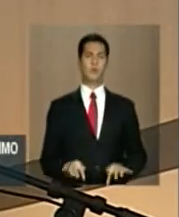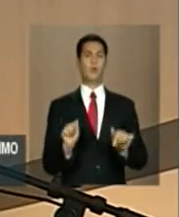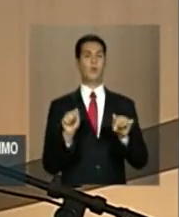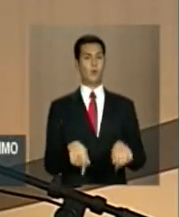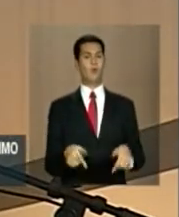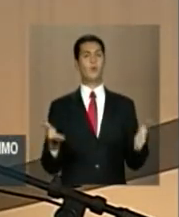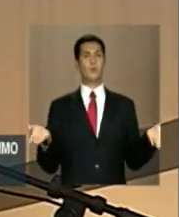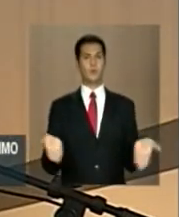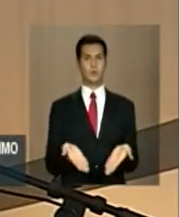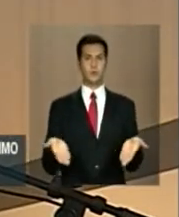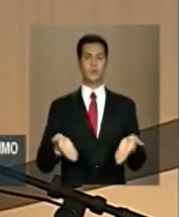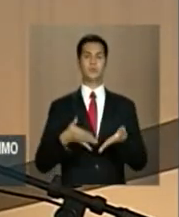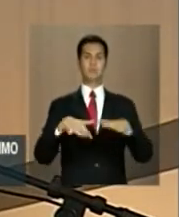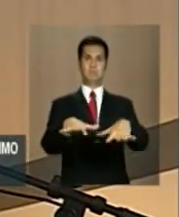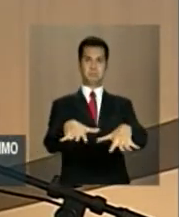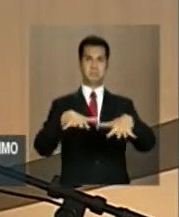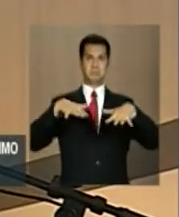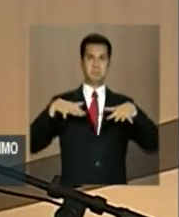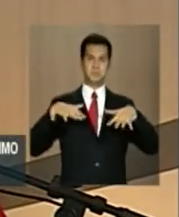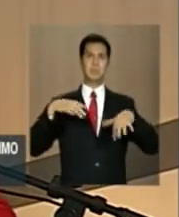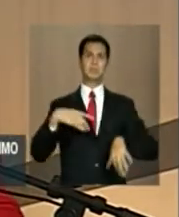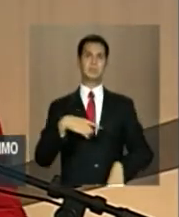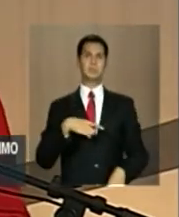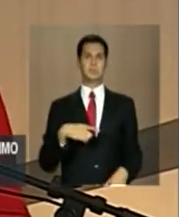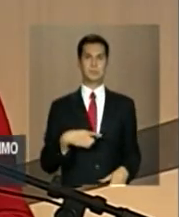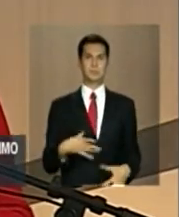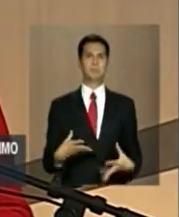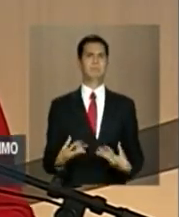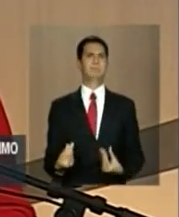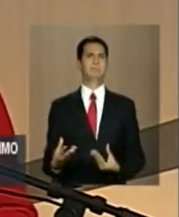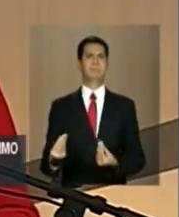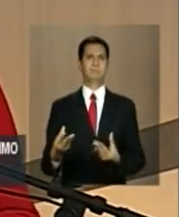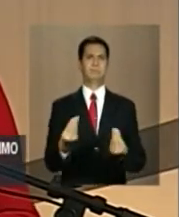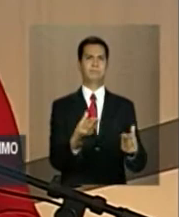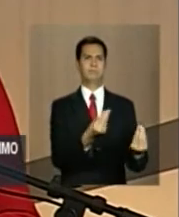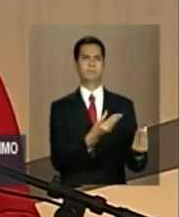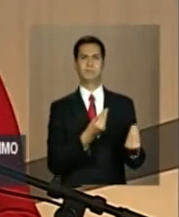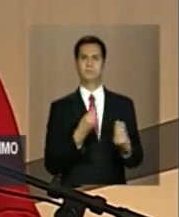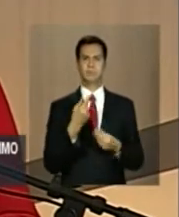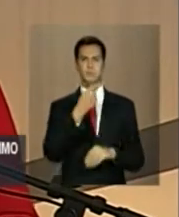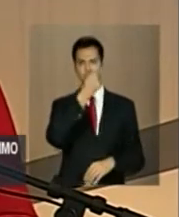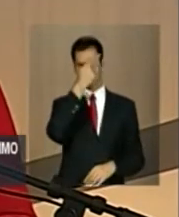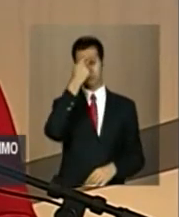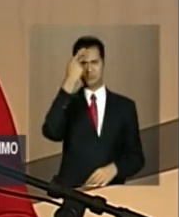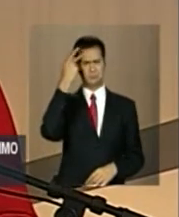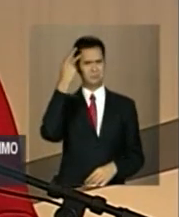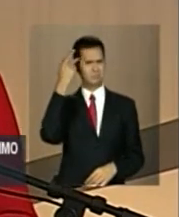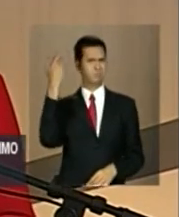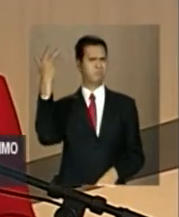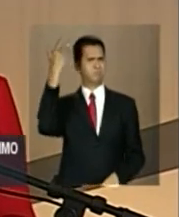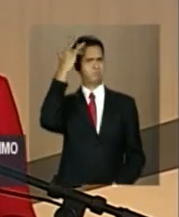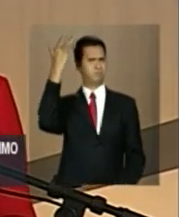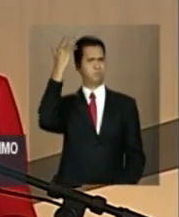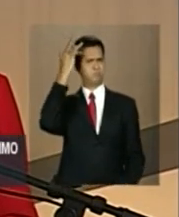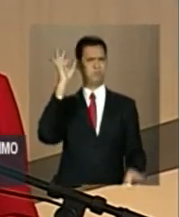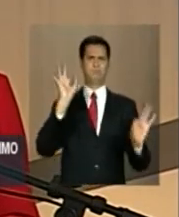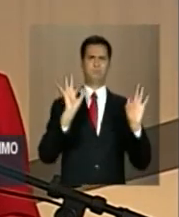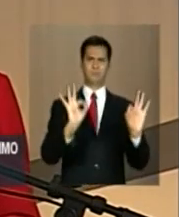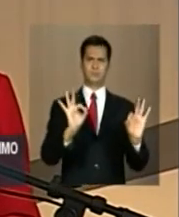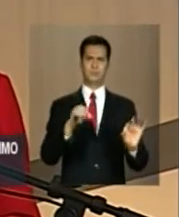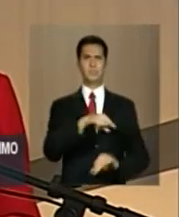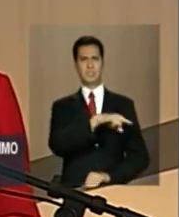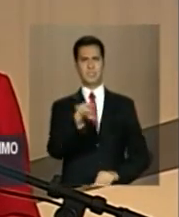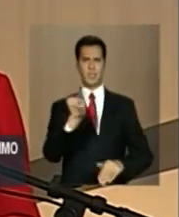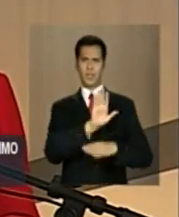plenário um plenário integrado por pessoas tão qualificadas e que têm ajudado